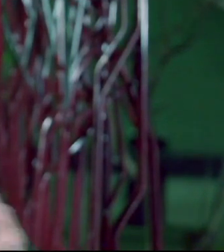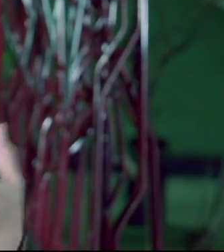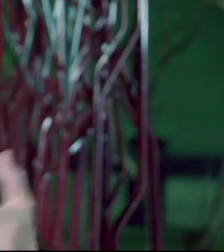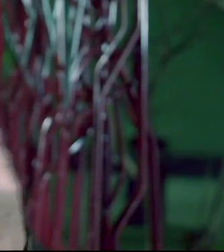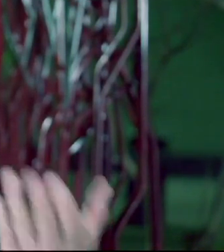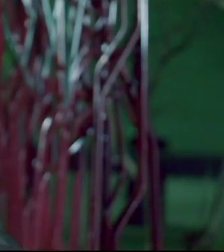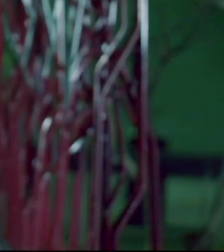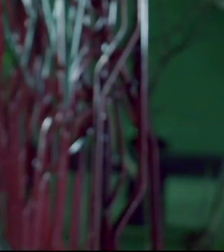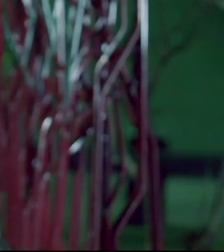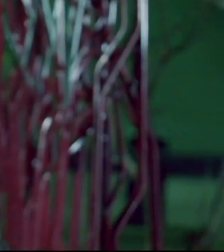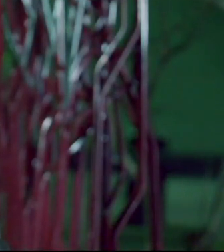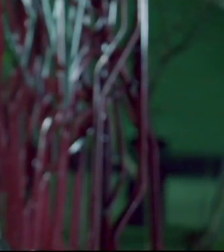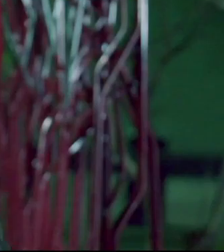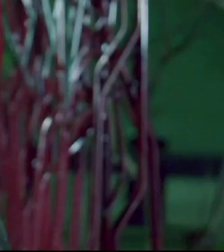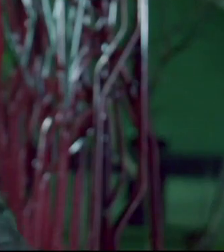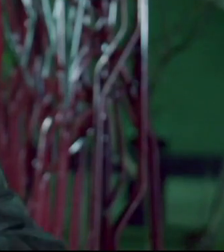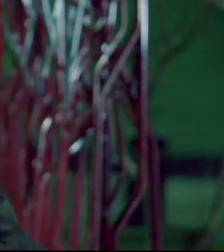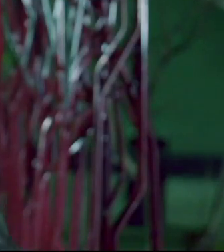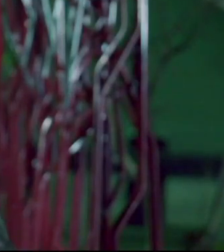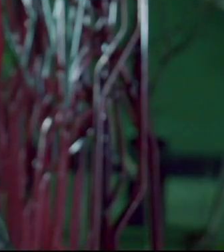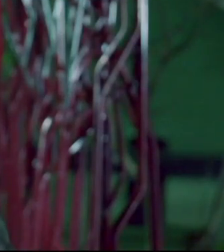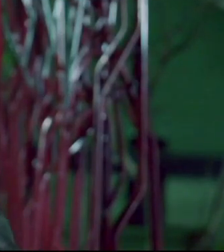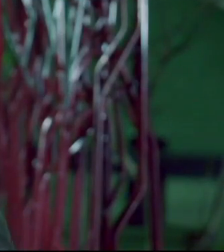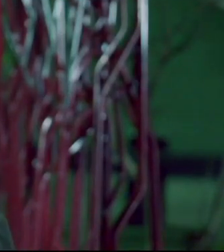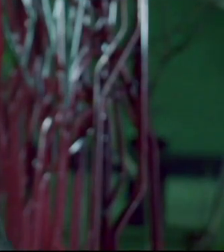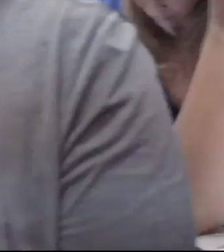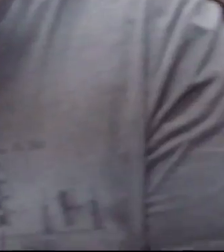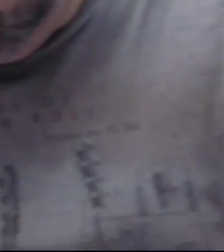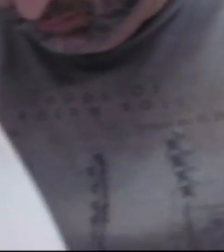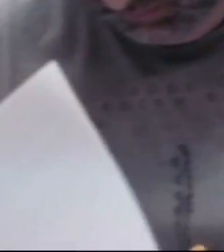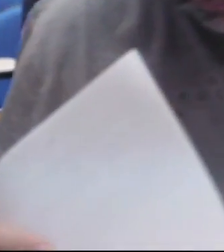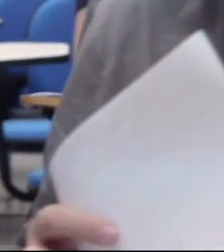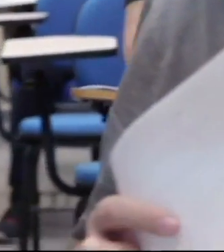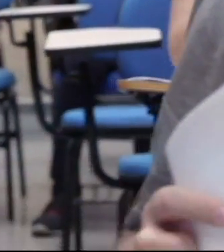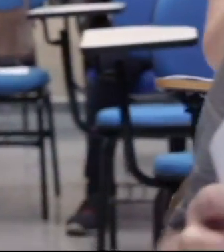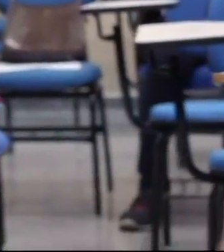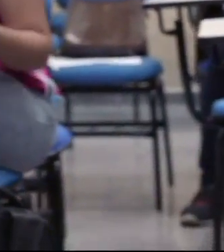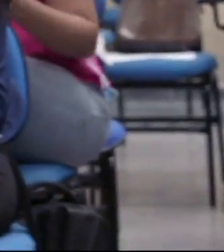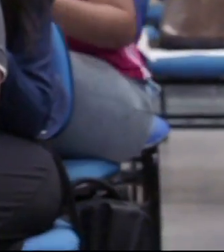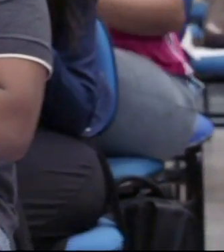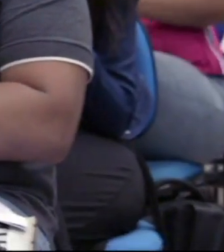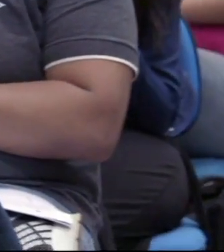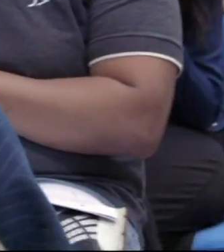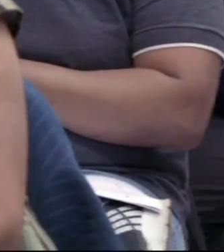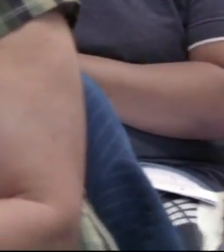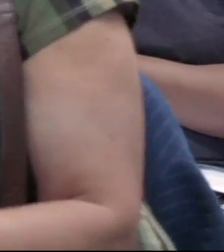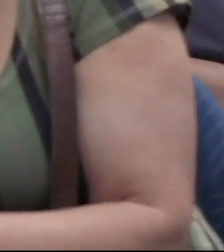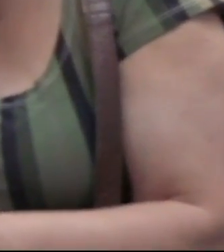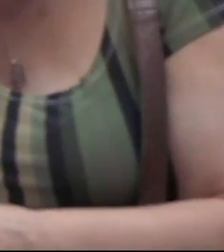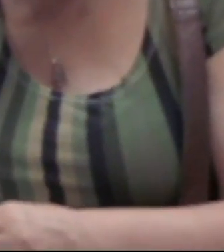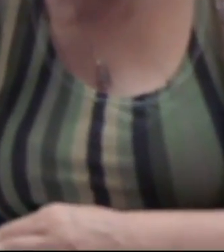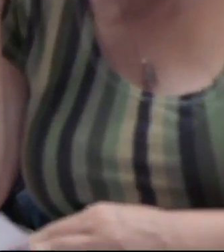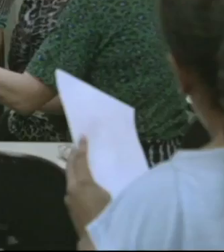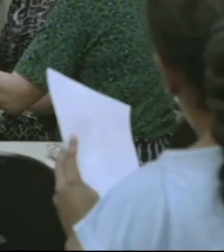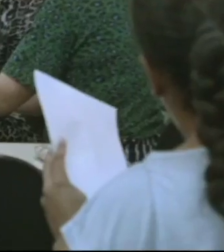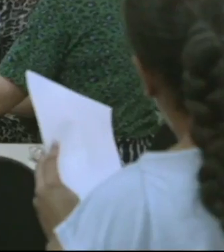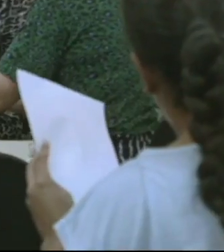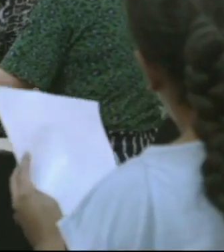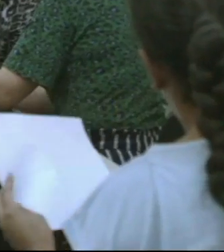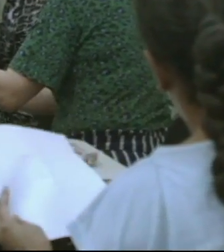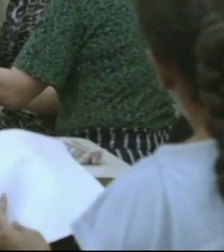uma opção para quem não tem outra ela passa a ser cada vez mais a opção e por isso foi feito